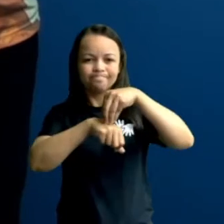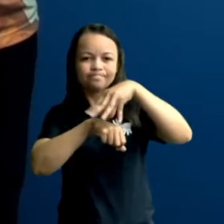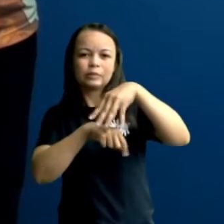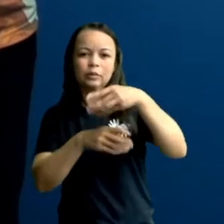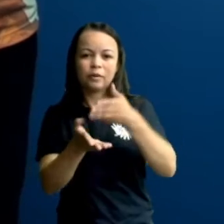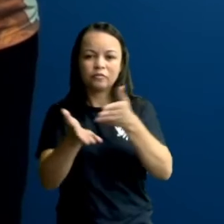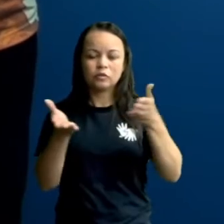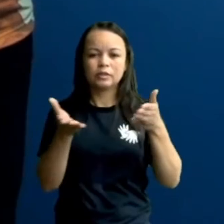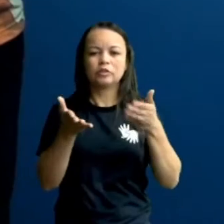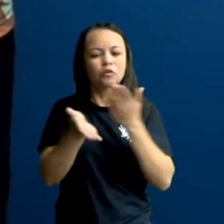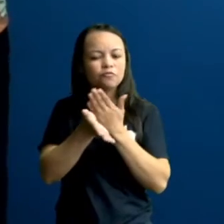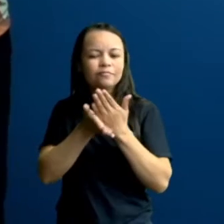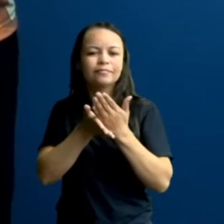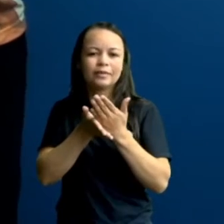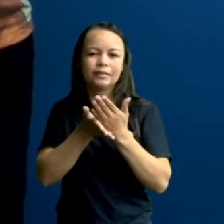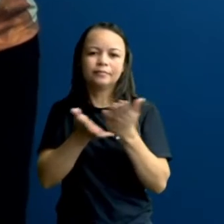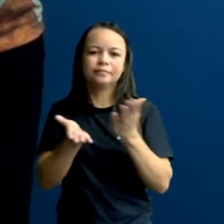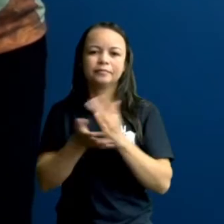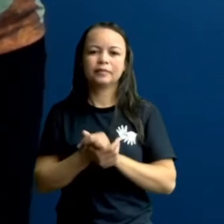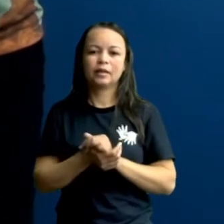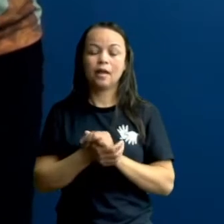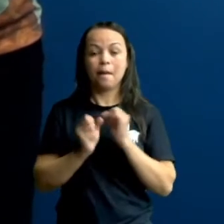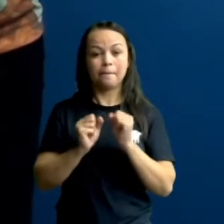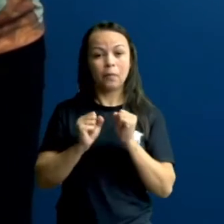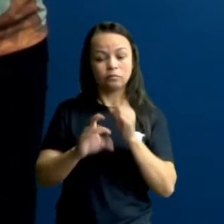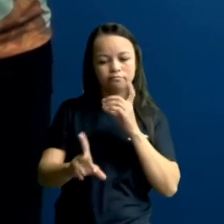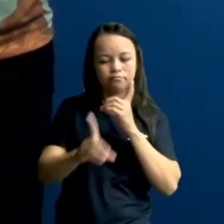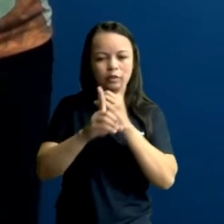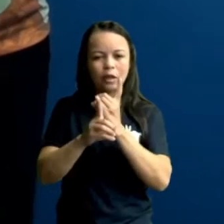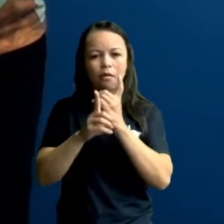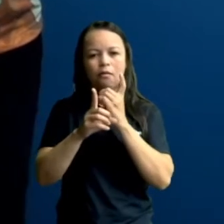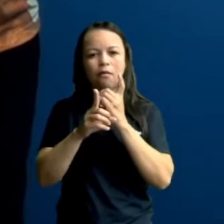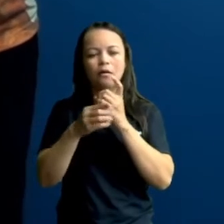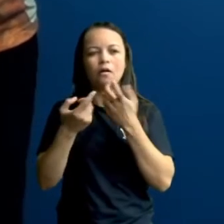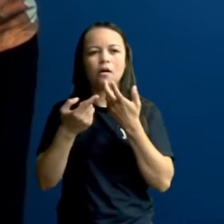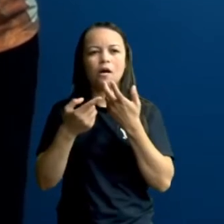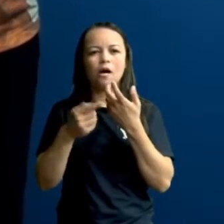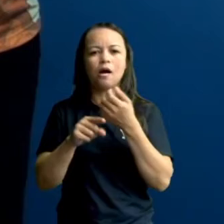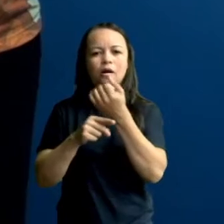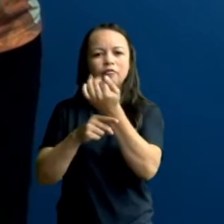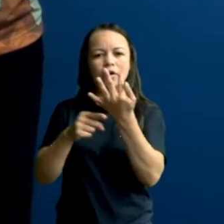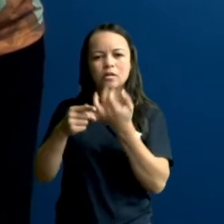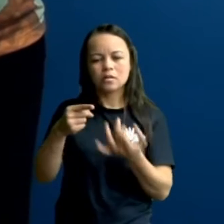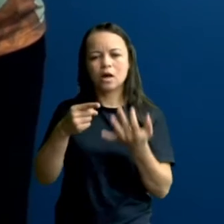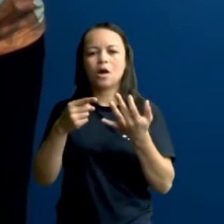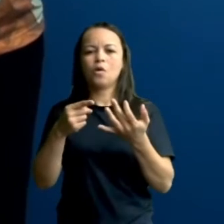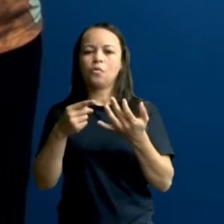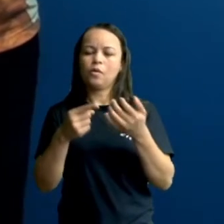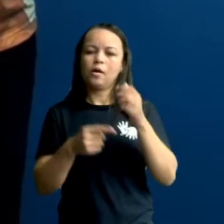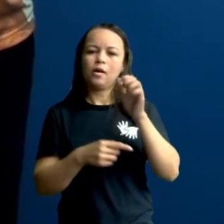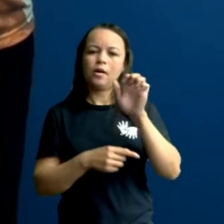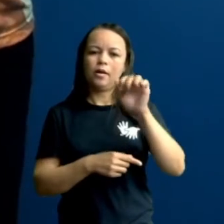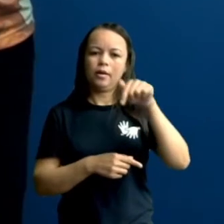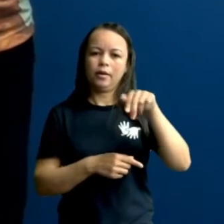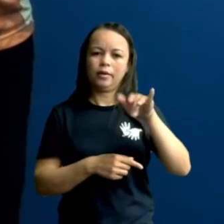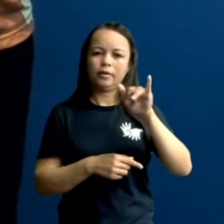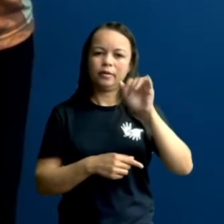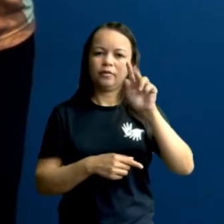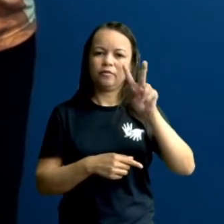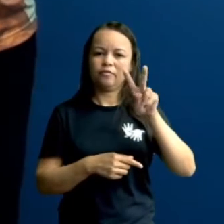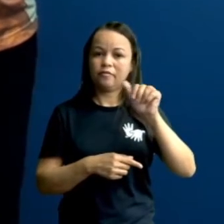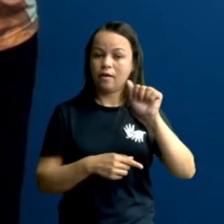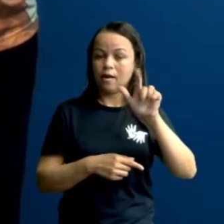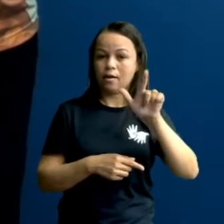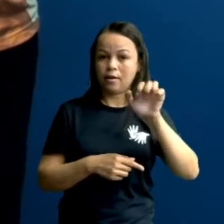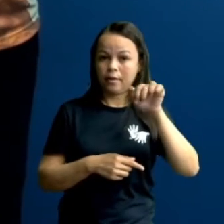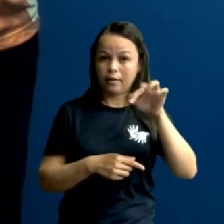iniciar já a partir daqui. Eu posso encontrar frações equivalentes, tá? À fração que